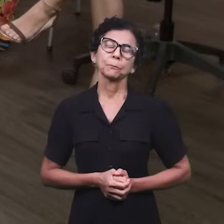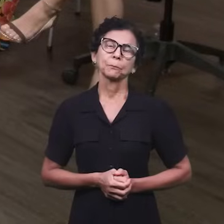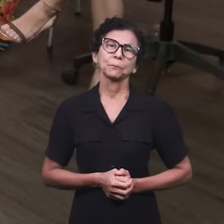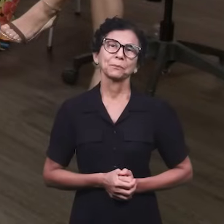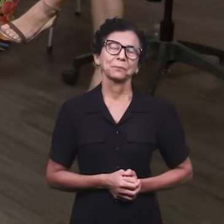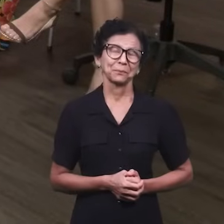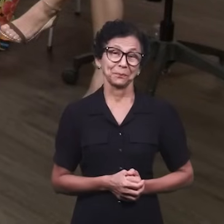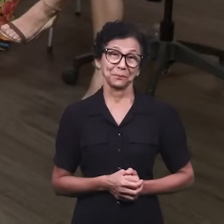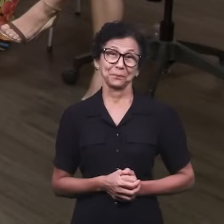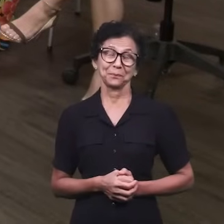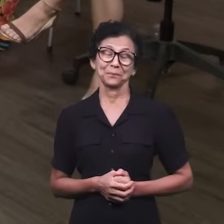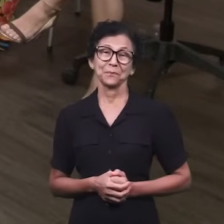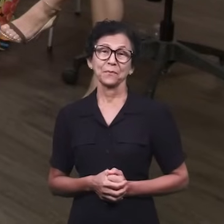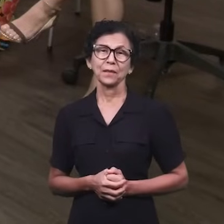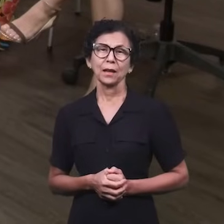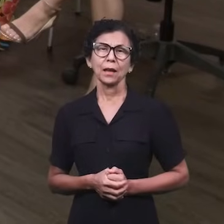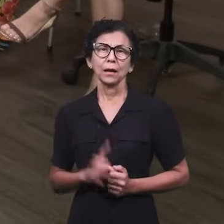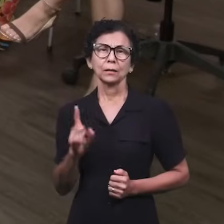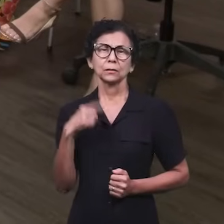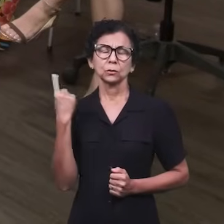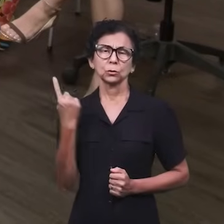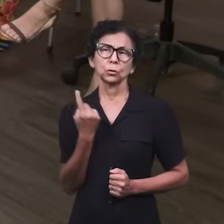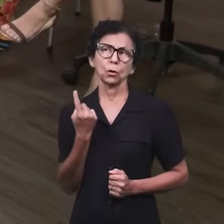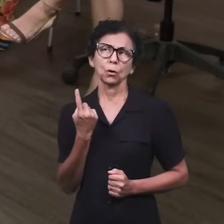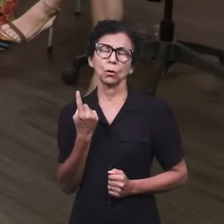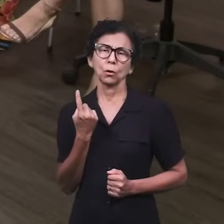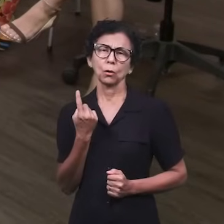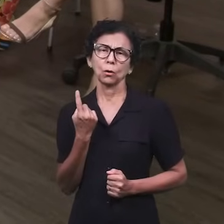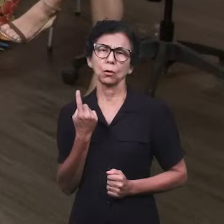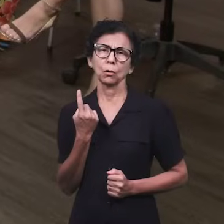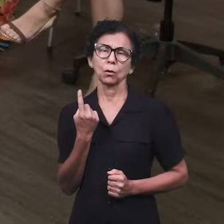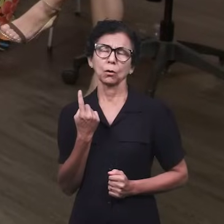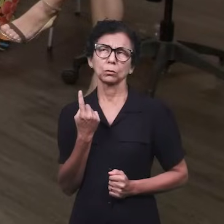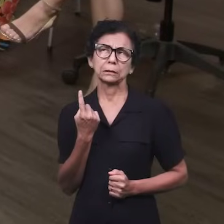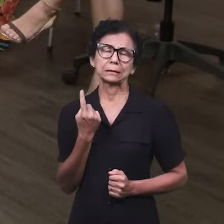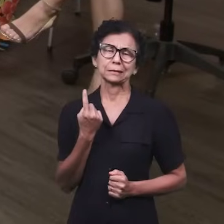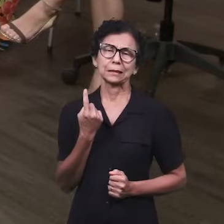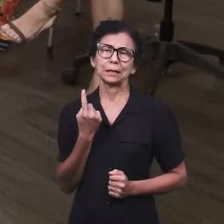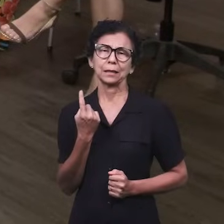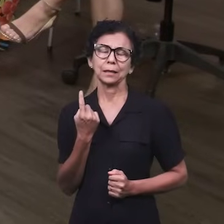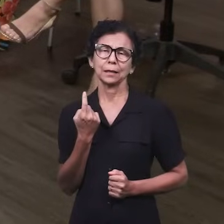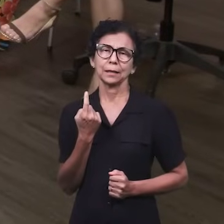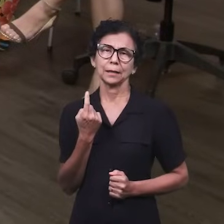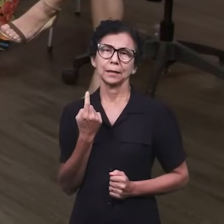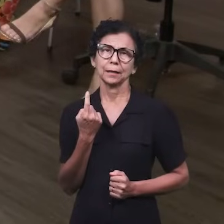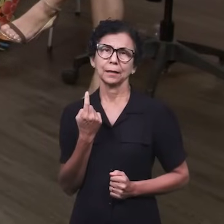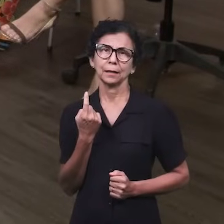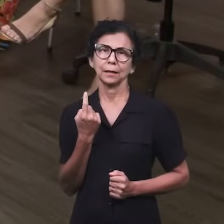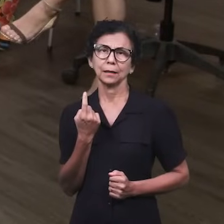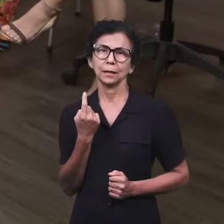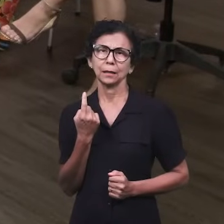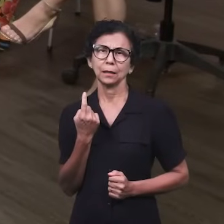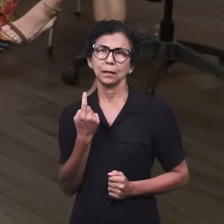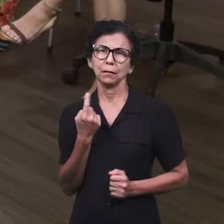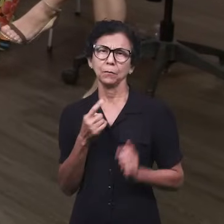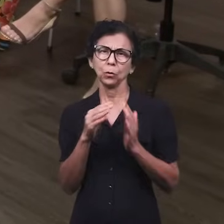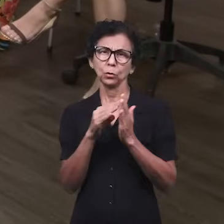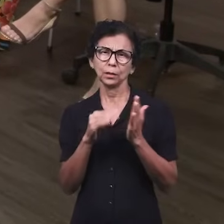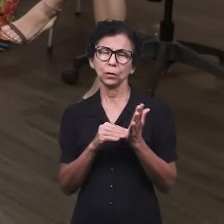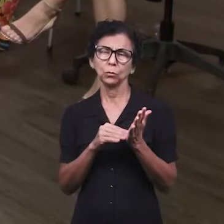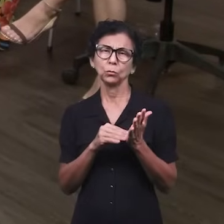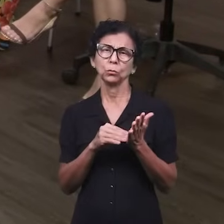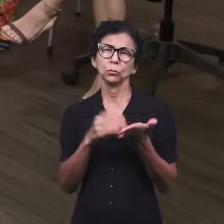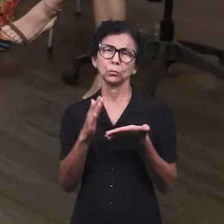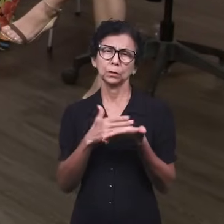conteúdo tendo como base a ou como objetivo a a questão